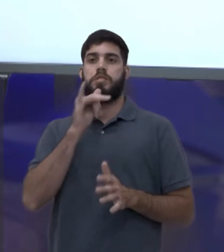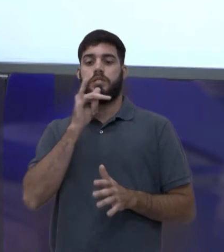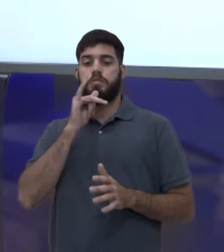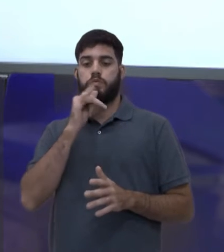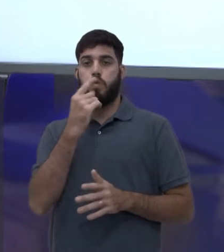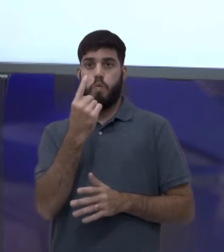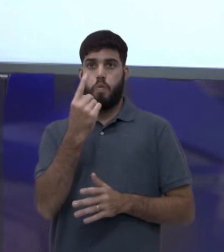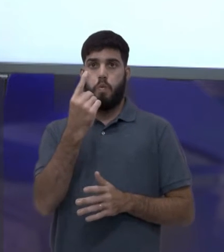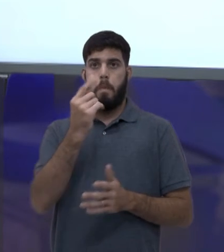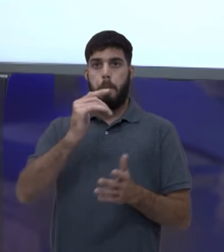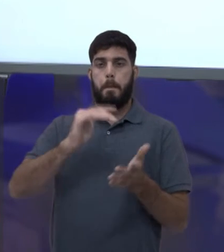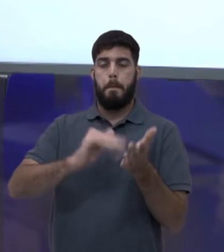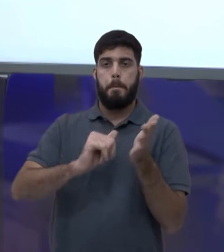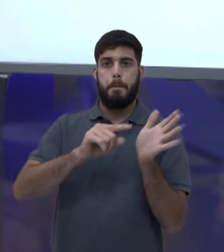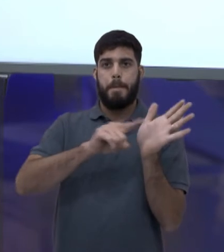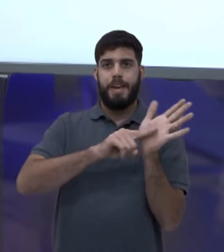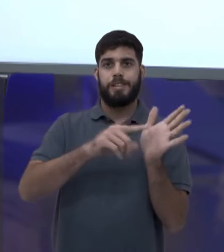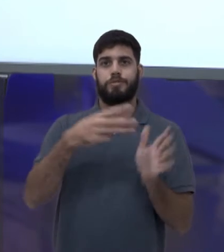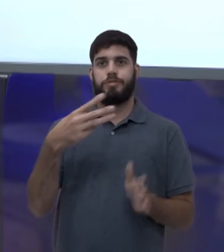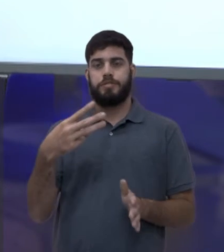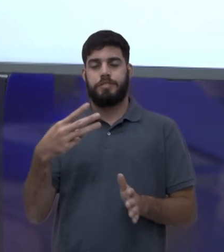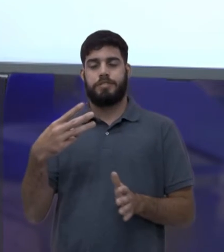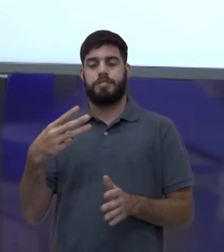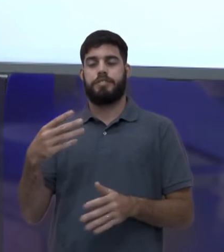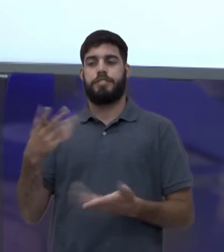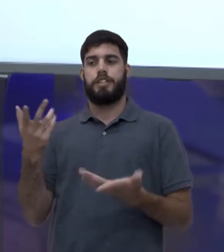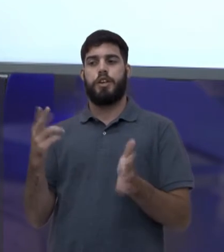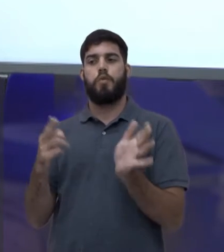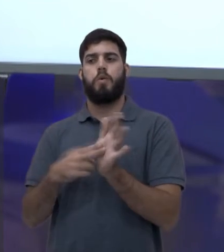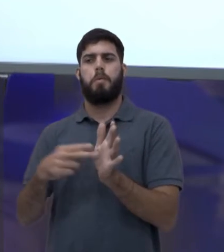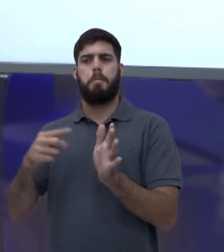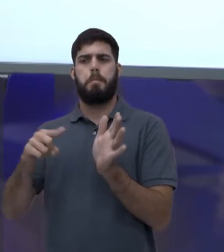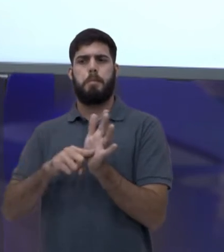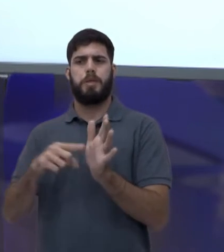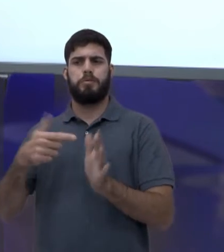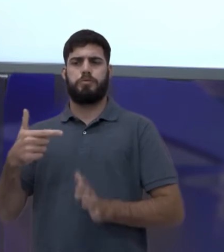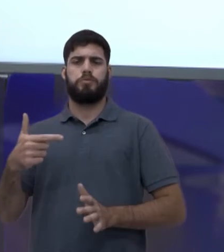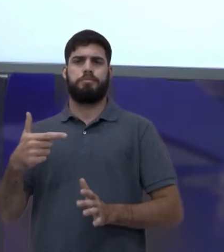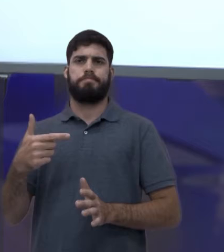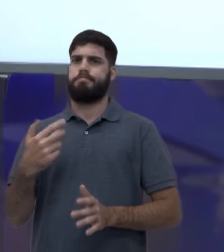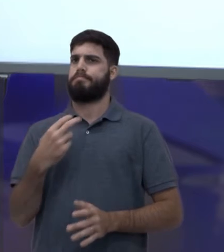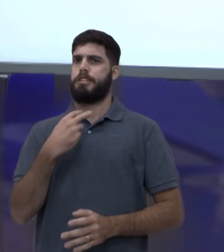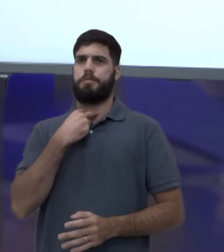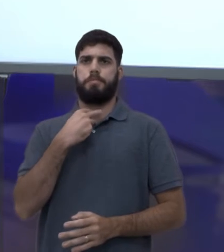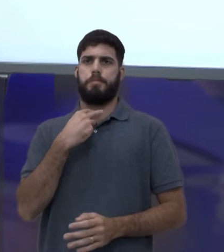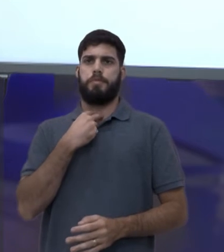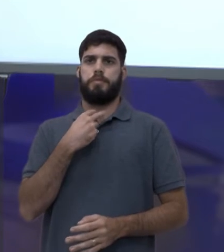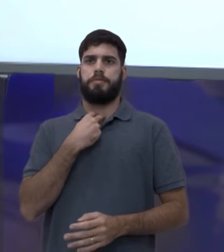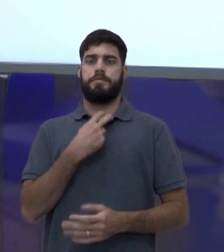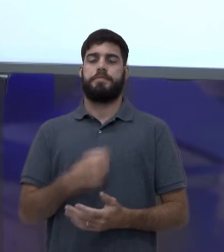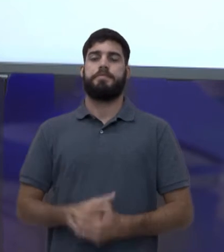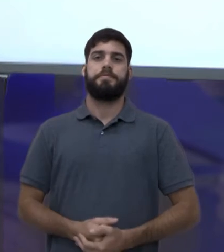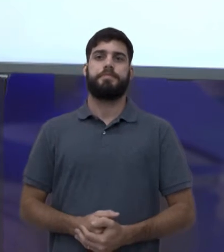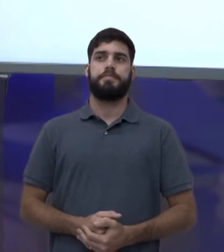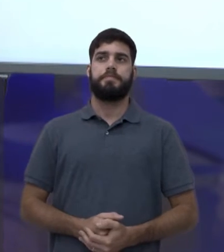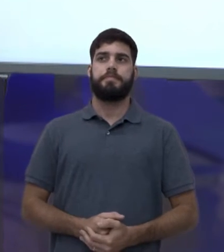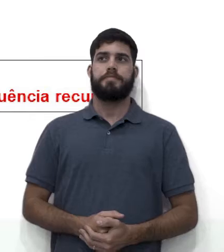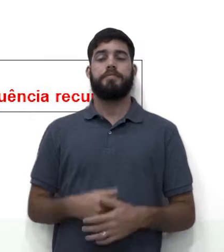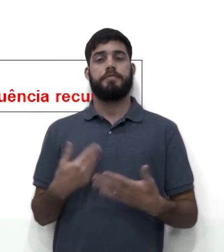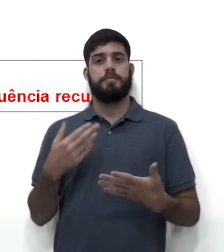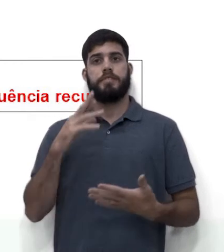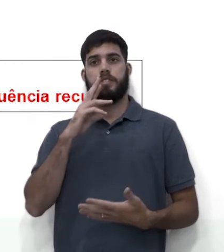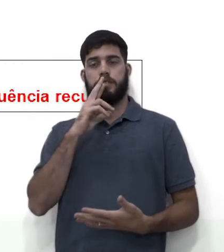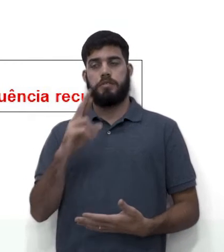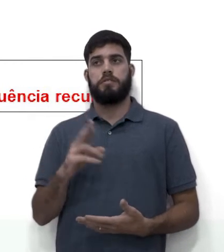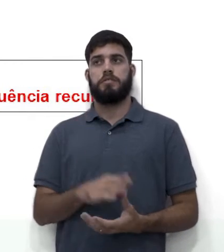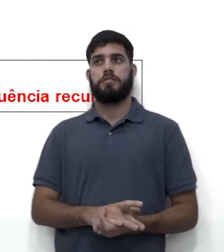3 de 1, a gente não teria um número positivo, e sim um número negativo. Então, aqui a resposta para